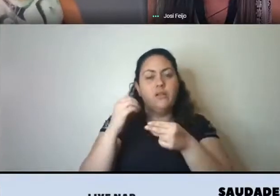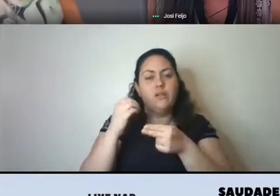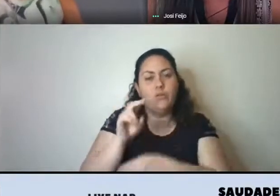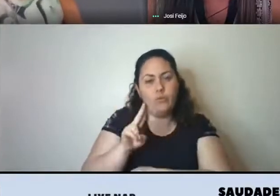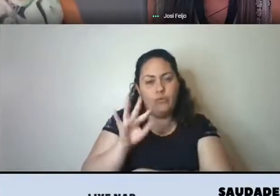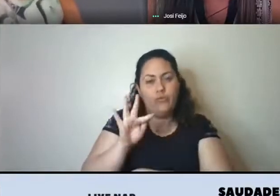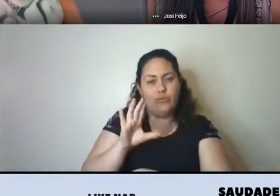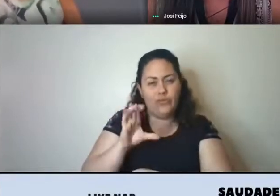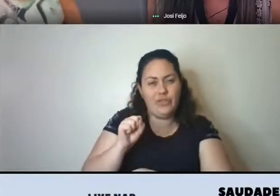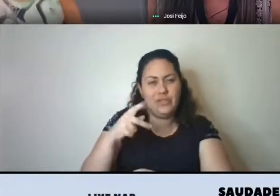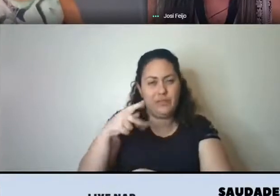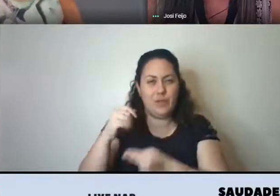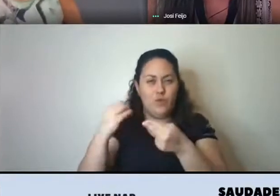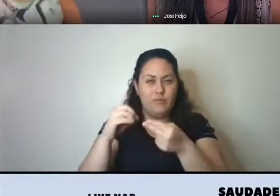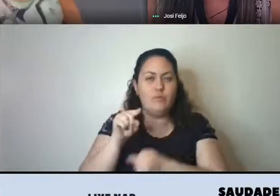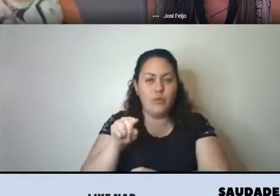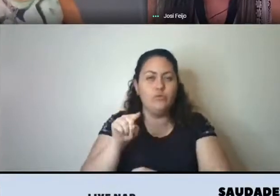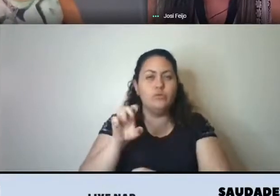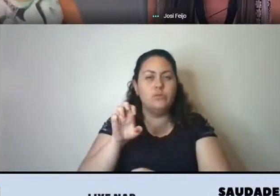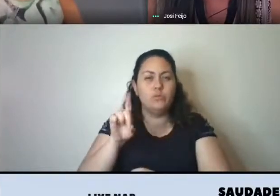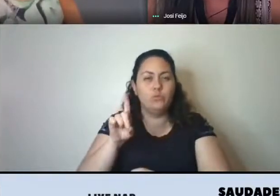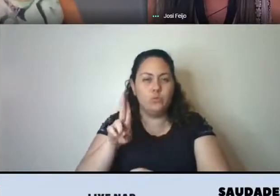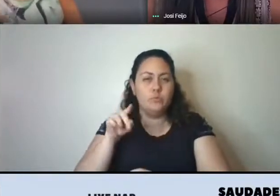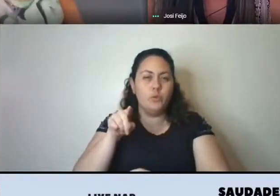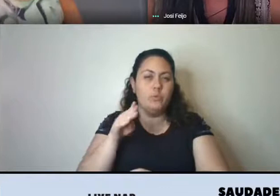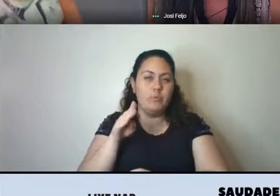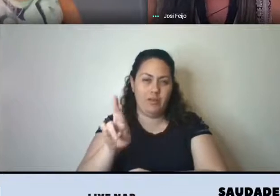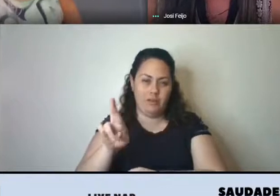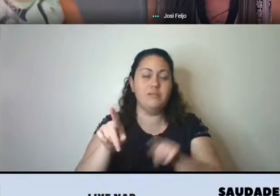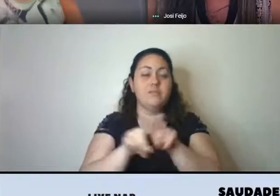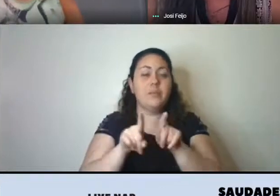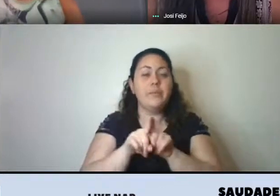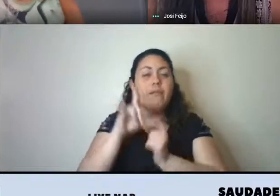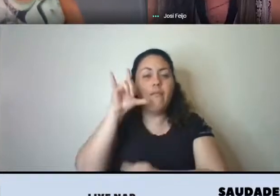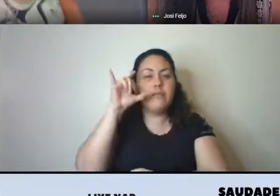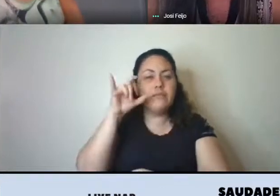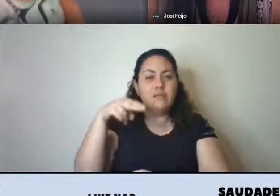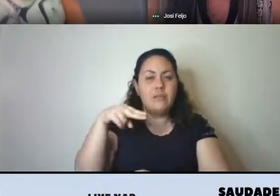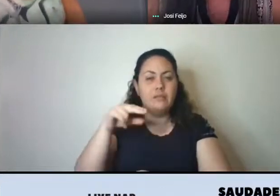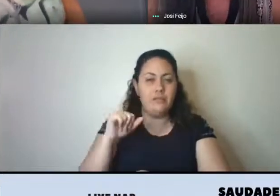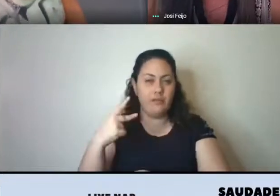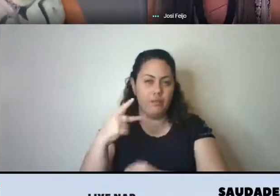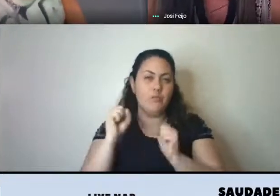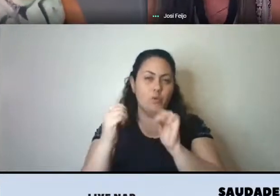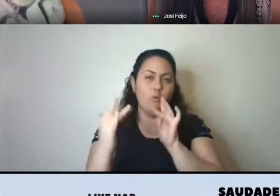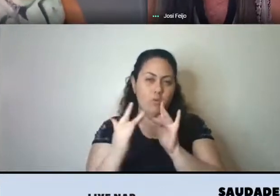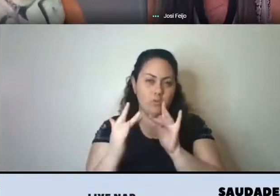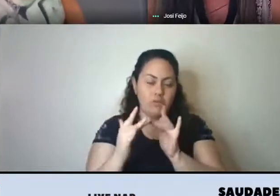nap@ufspa.edu.br. Nós temos o Instagram do NAP, né, que a gente também, enfim, vocês podem fazer contato conosco por ali.